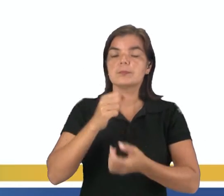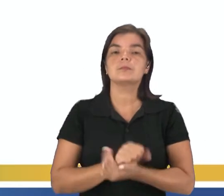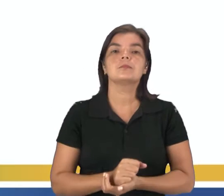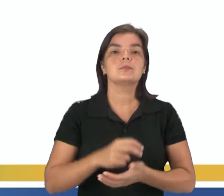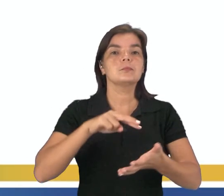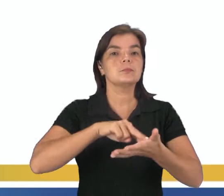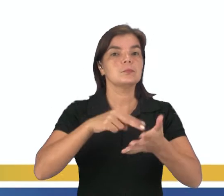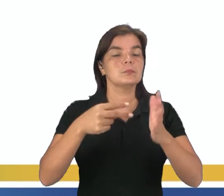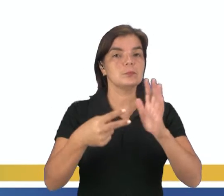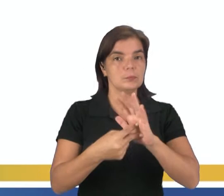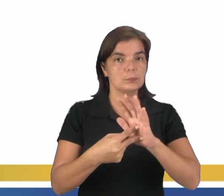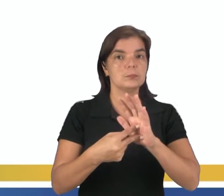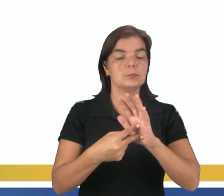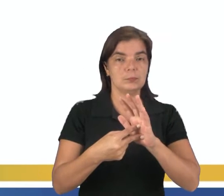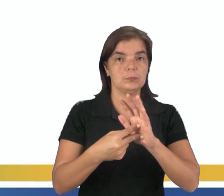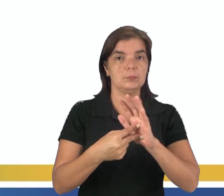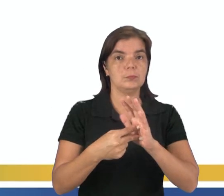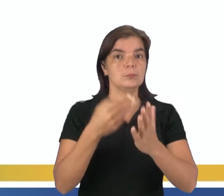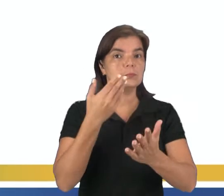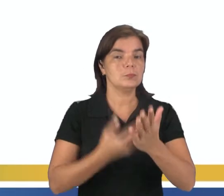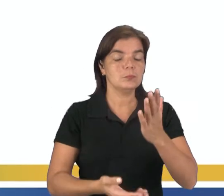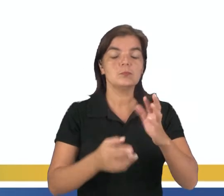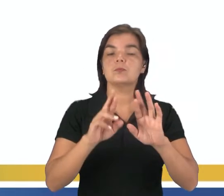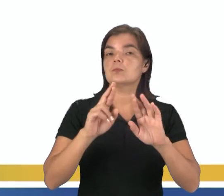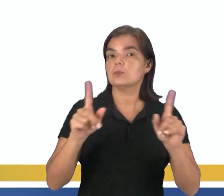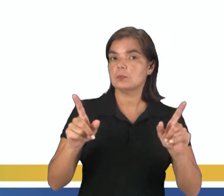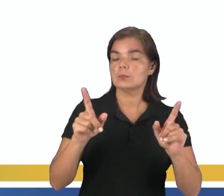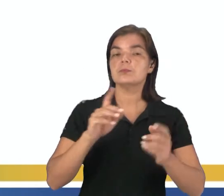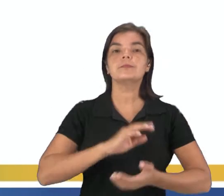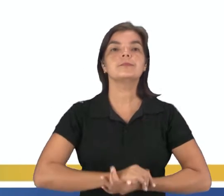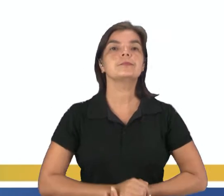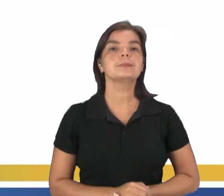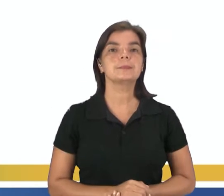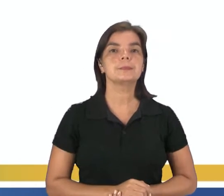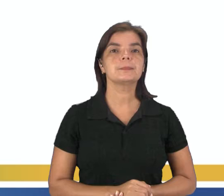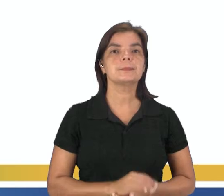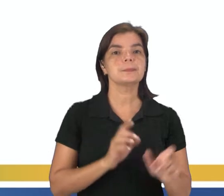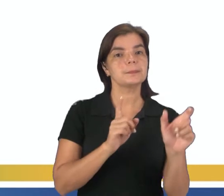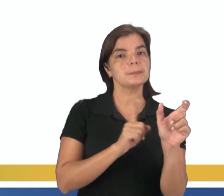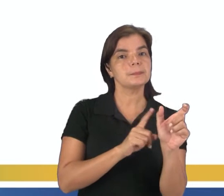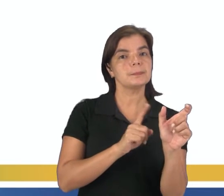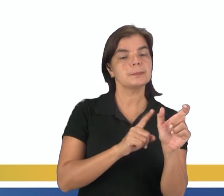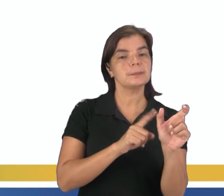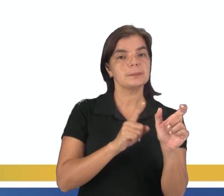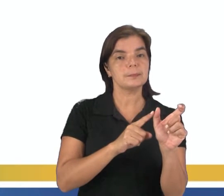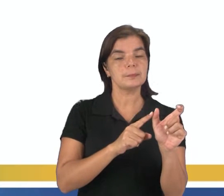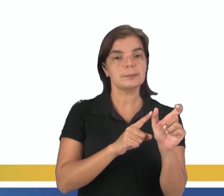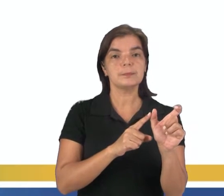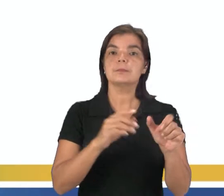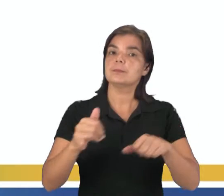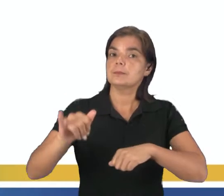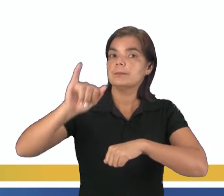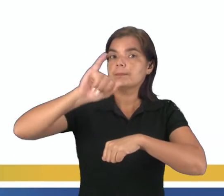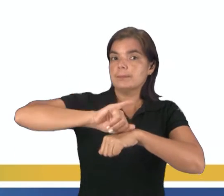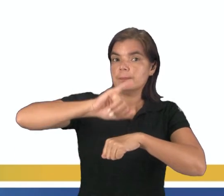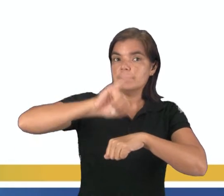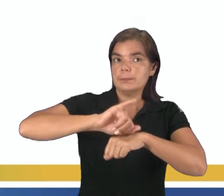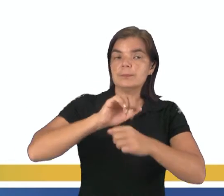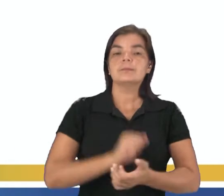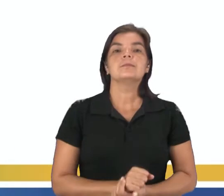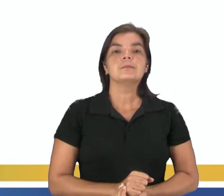mesmo significado, né? Sem perder o sentido da frase. A palavra seria capital,